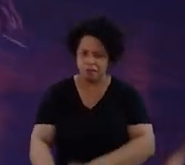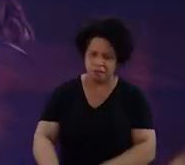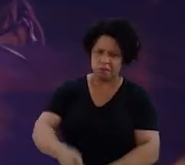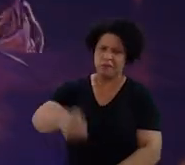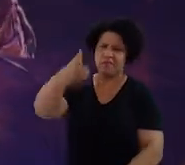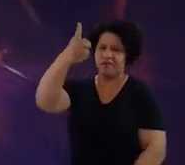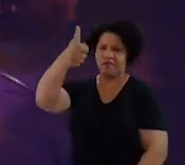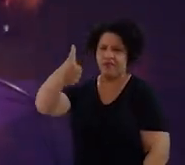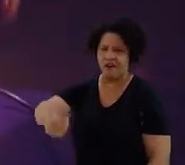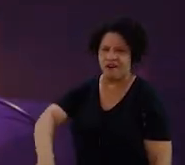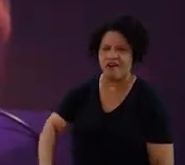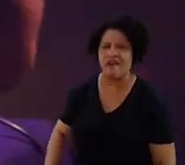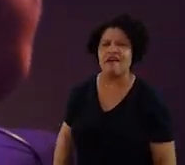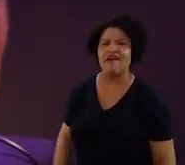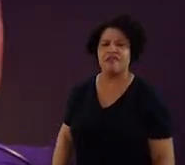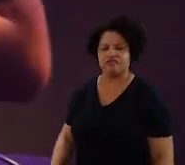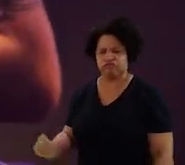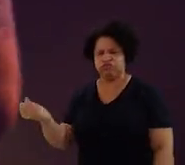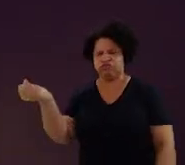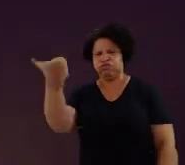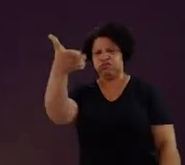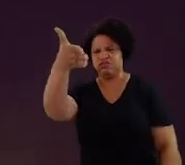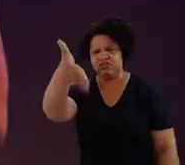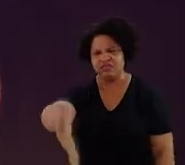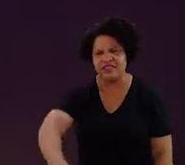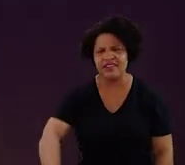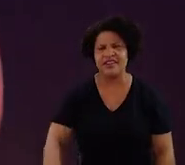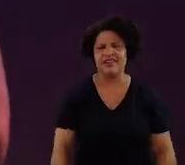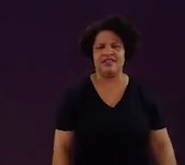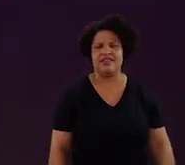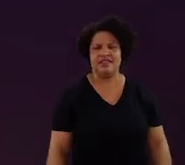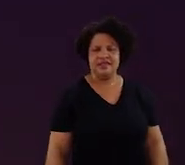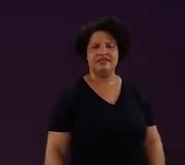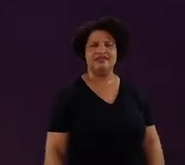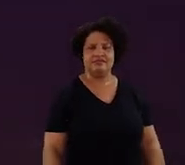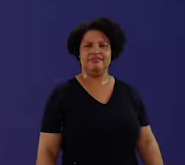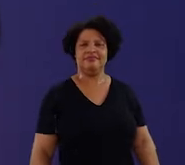Foda-se, é que eles esconderam as verdades.